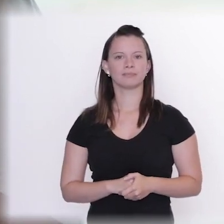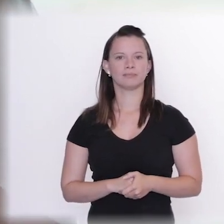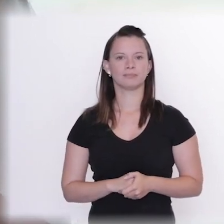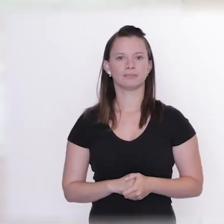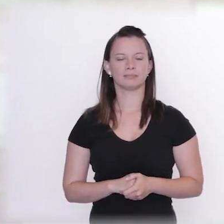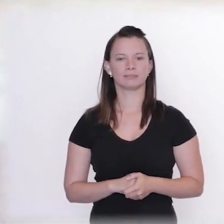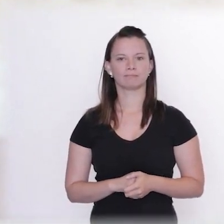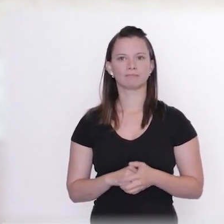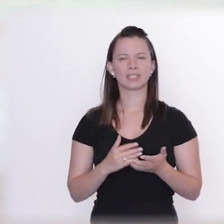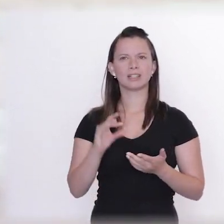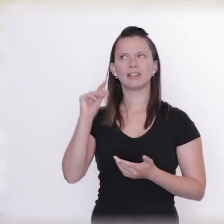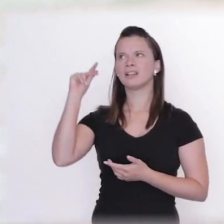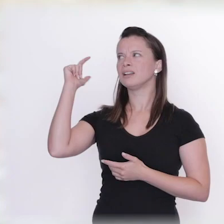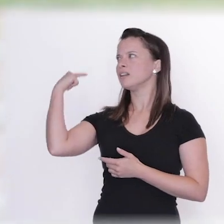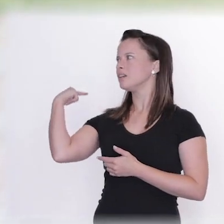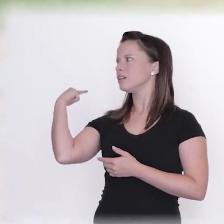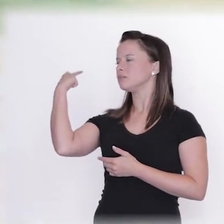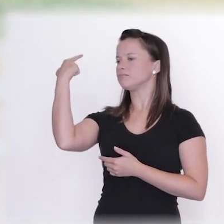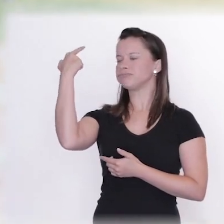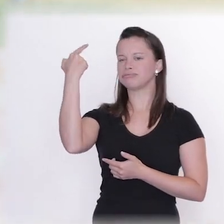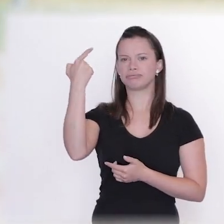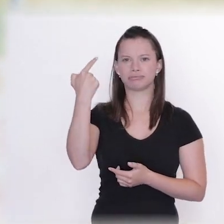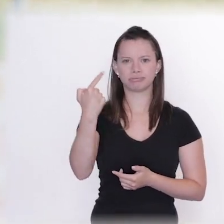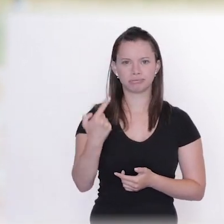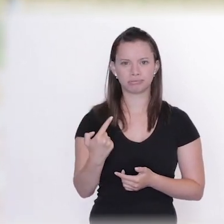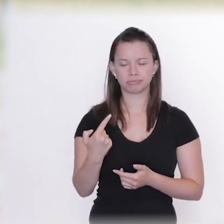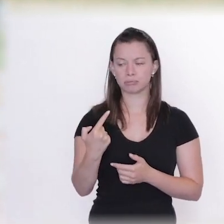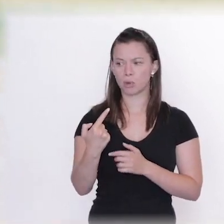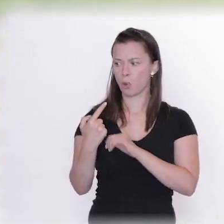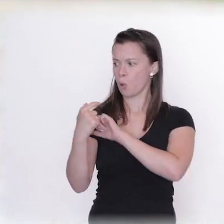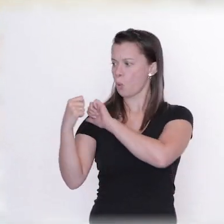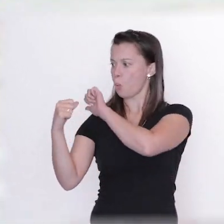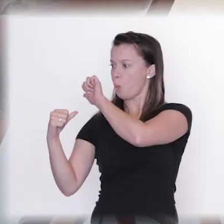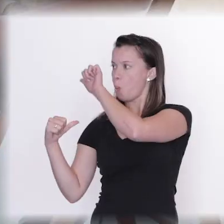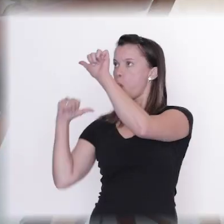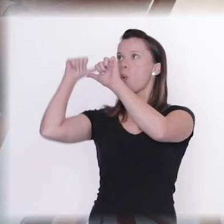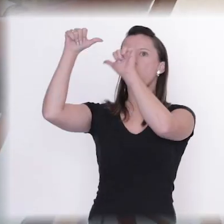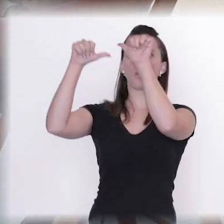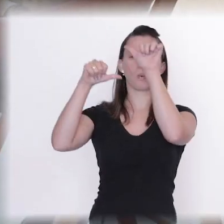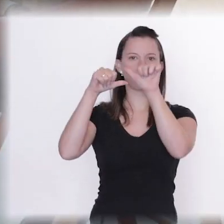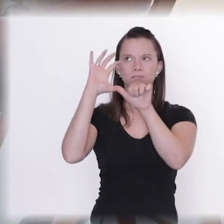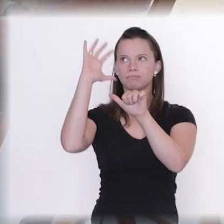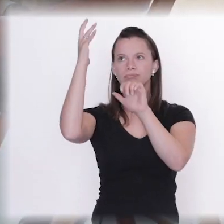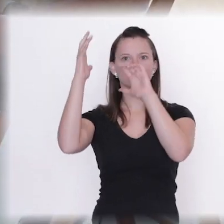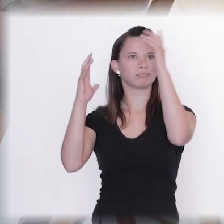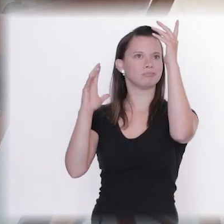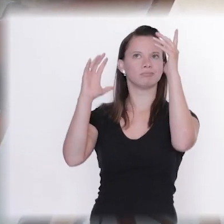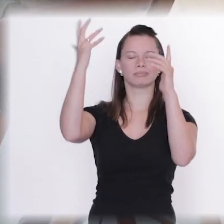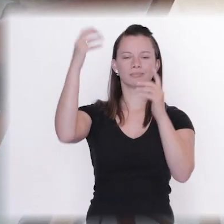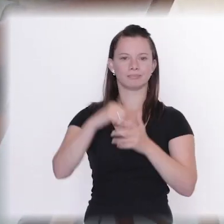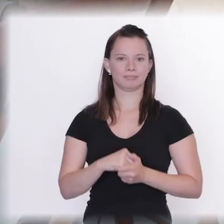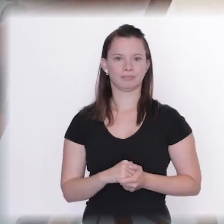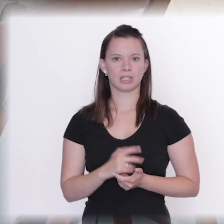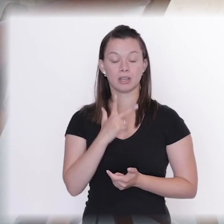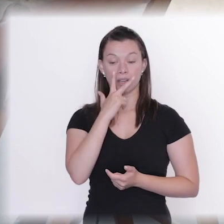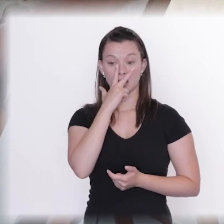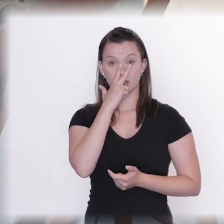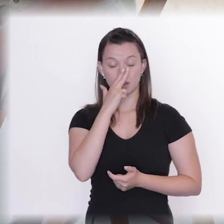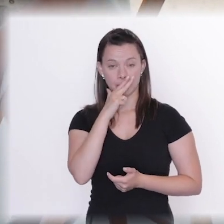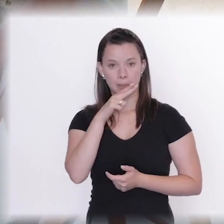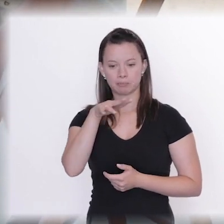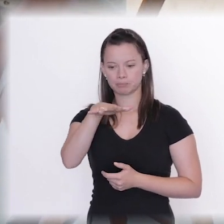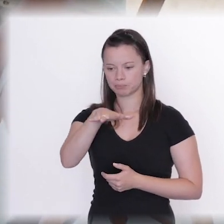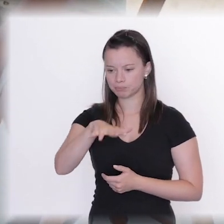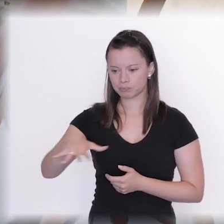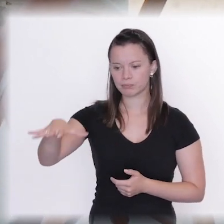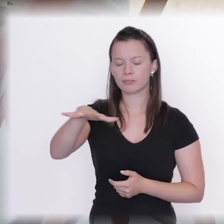E desde essa época, muita coisa aconteceu também, né? Eu acho que o espaço, ele, mais